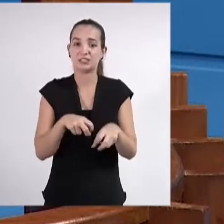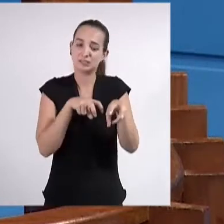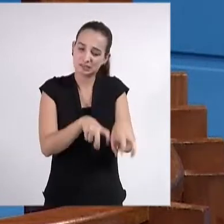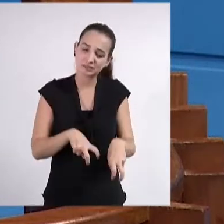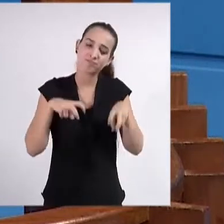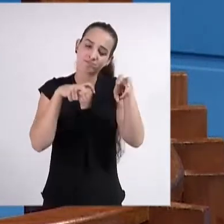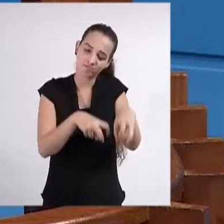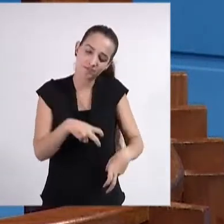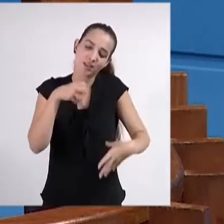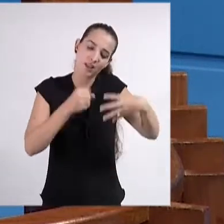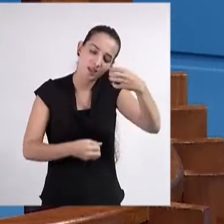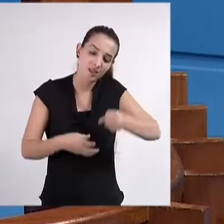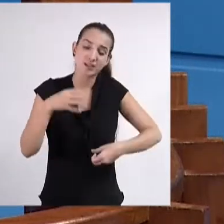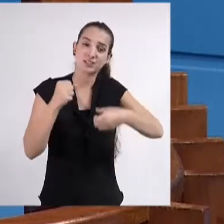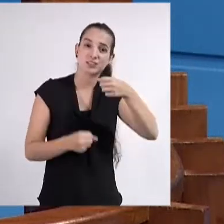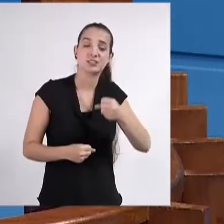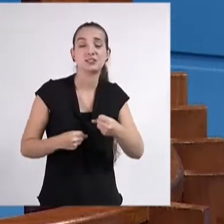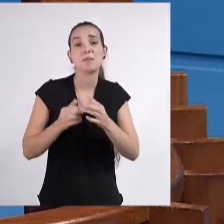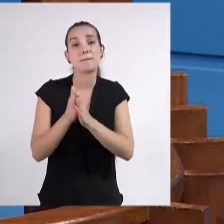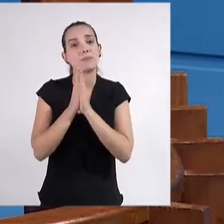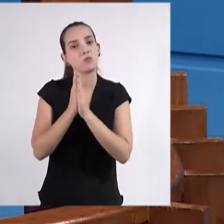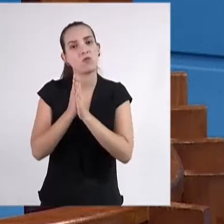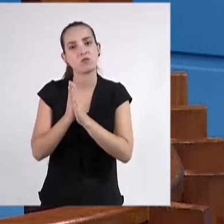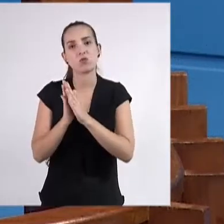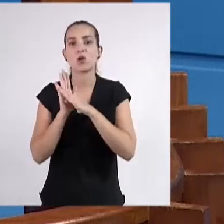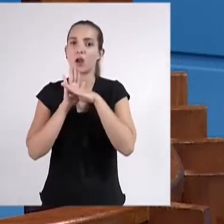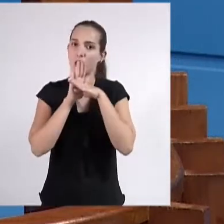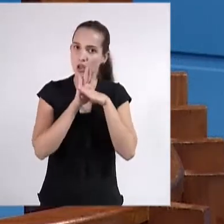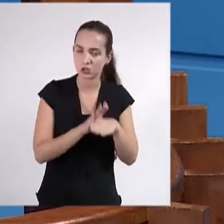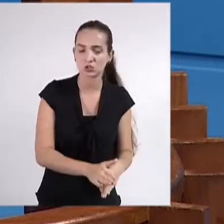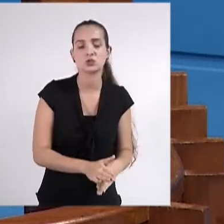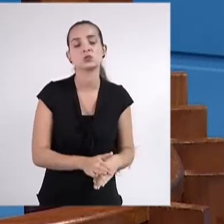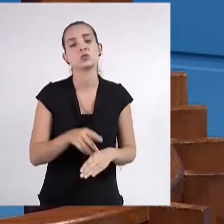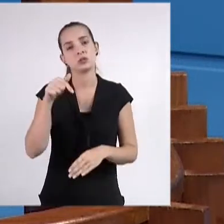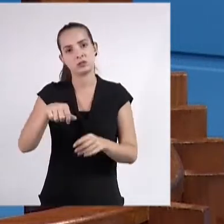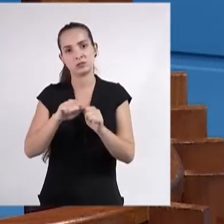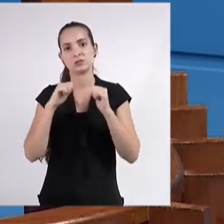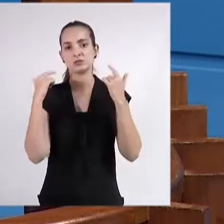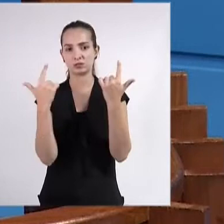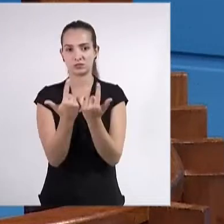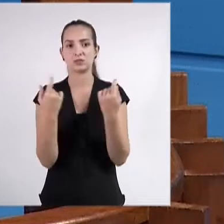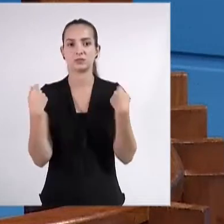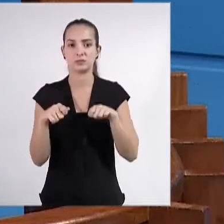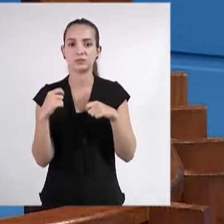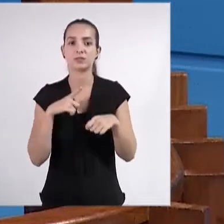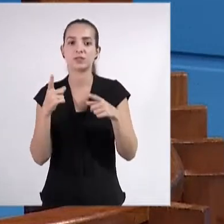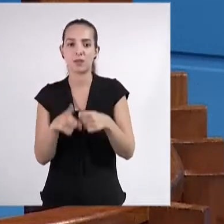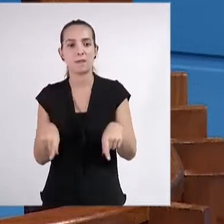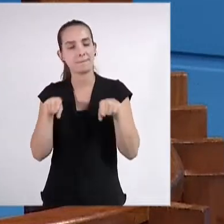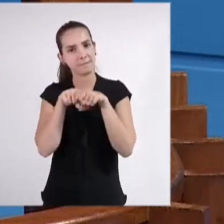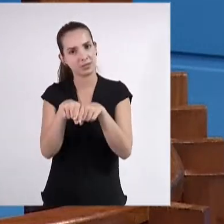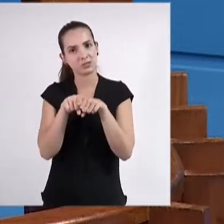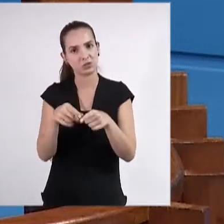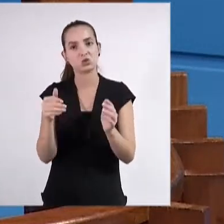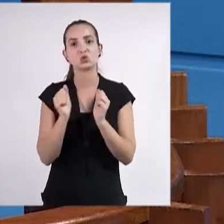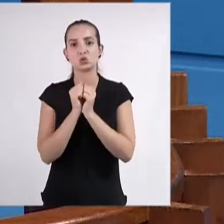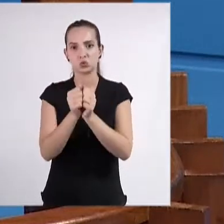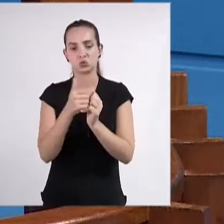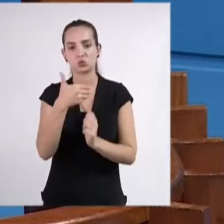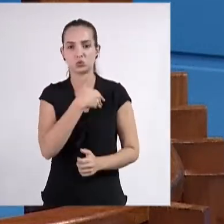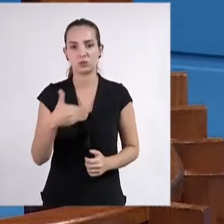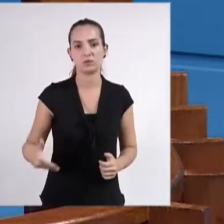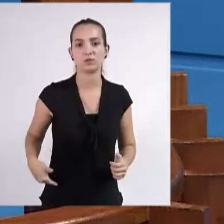estão preocupados e essa casa precisa advertir, estabelecer parcerias com o governo